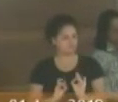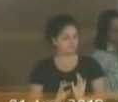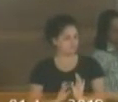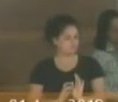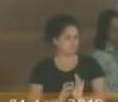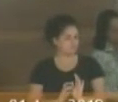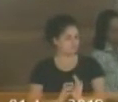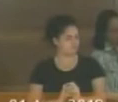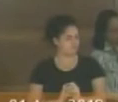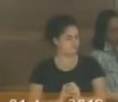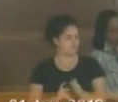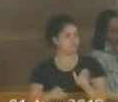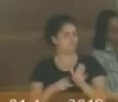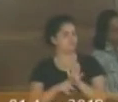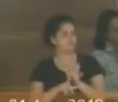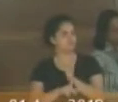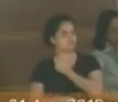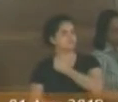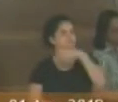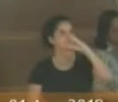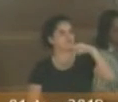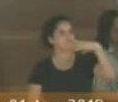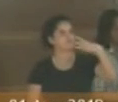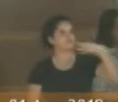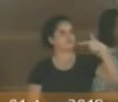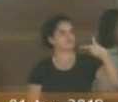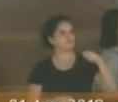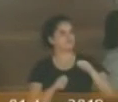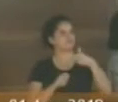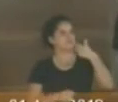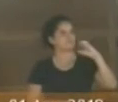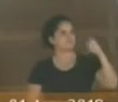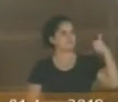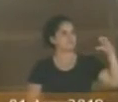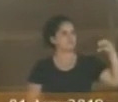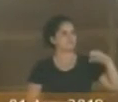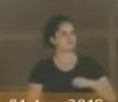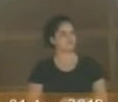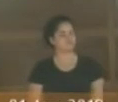simples para o projeto de lei número 032 de 2019.